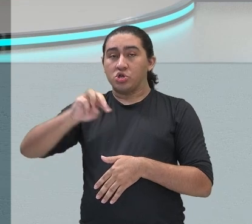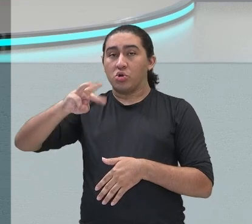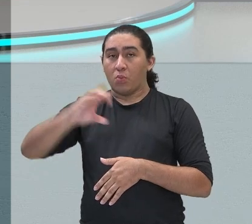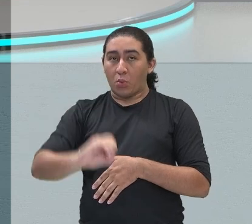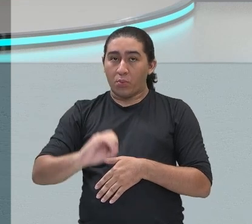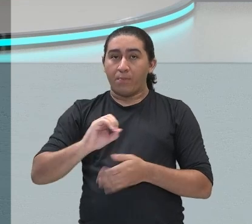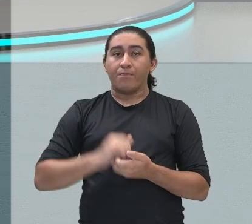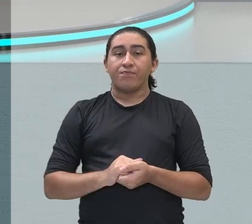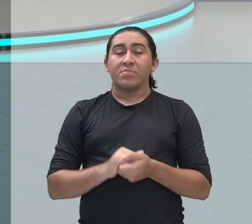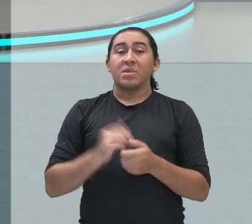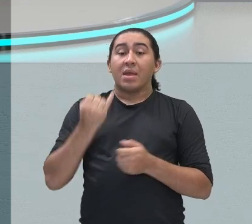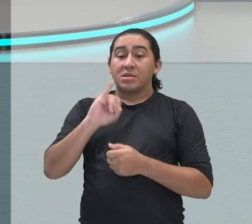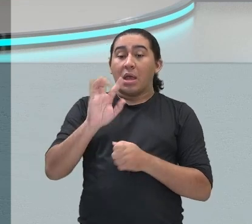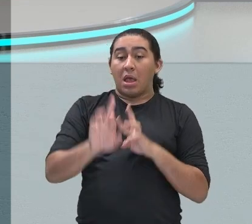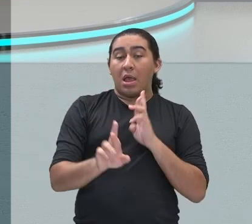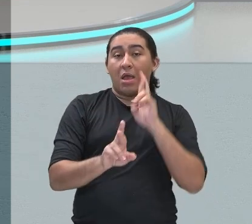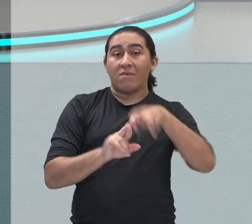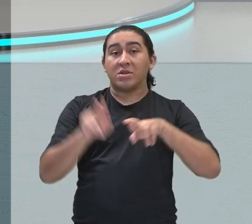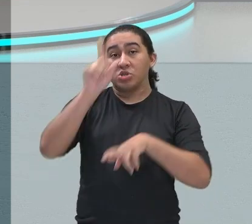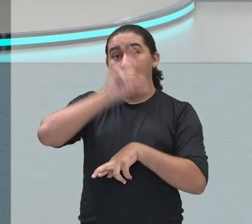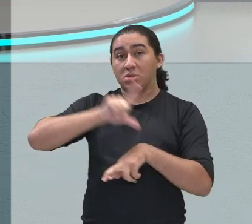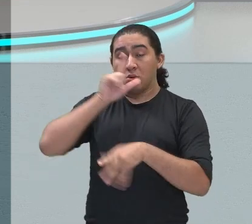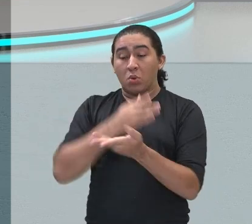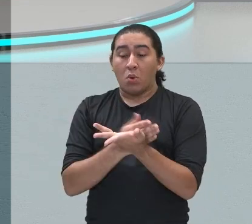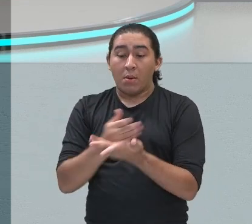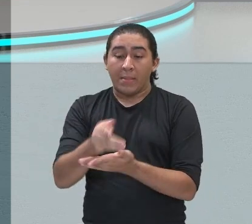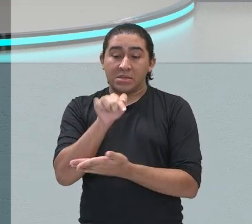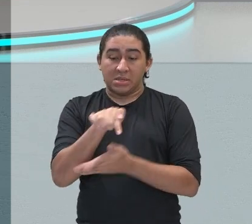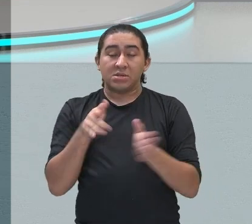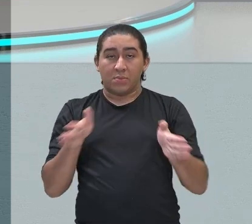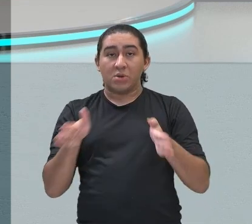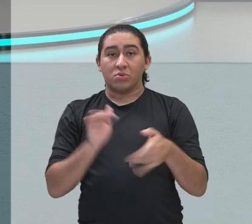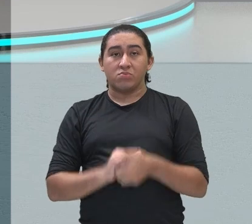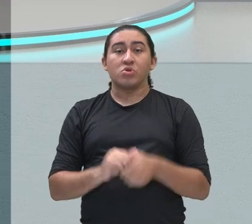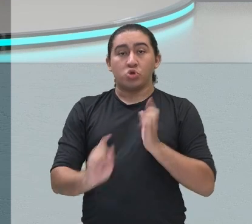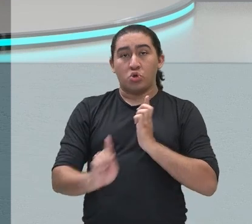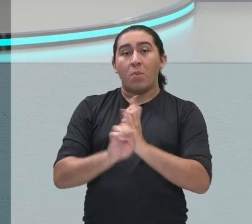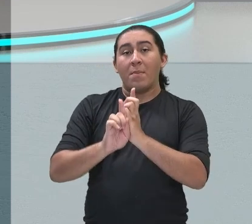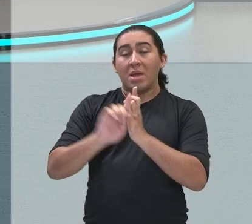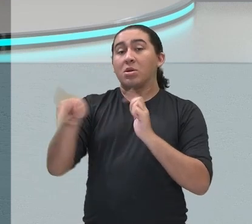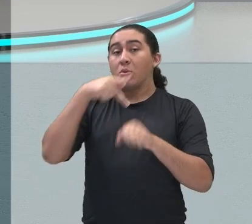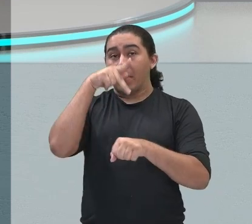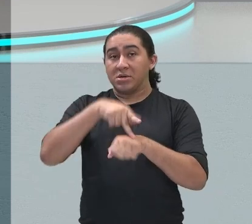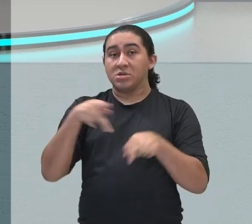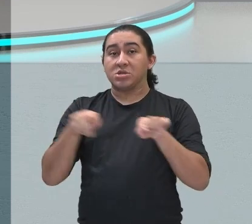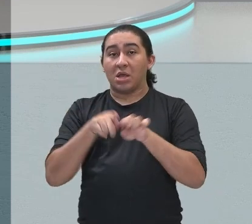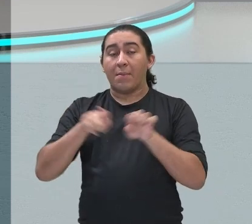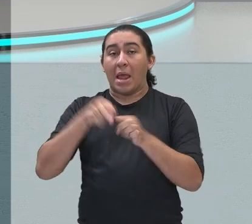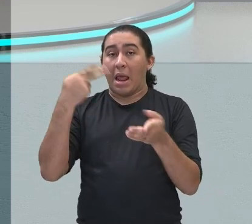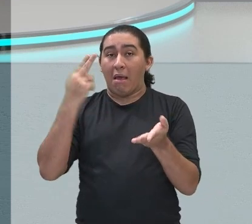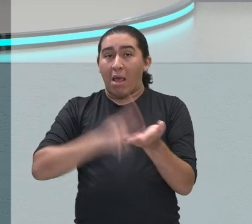parte literária do Brasil, começa aí, com a descoberta do Brasil e a Carta de